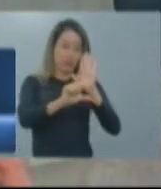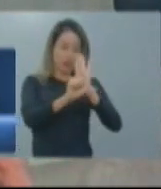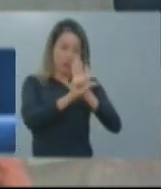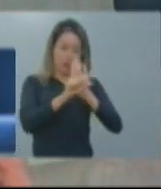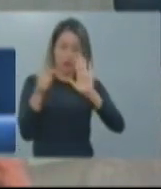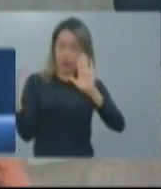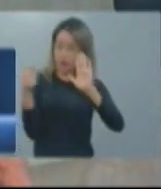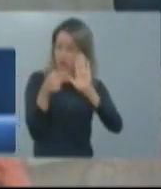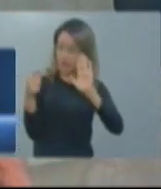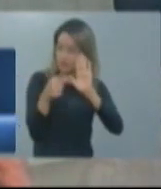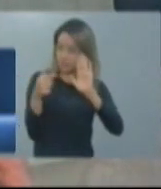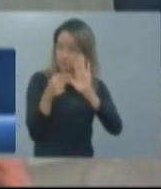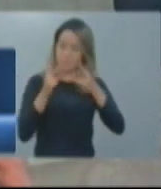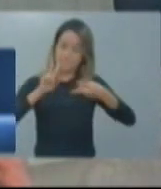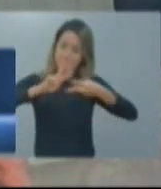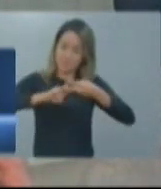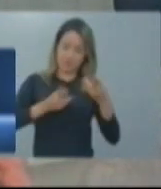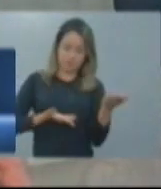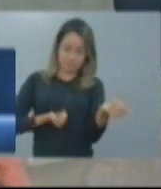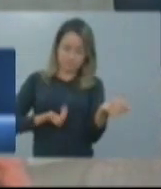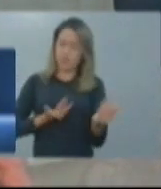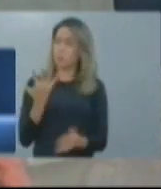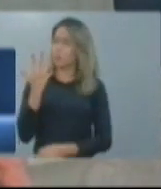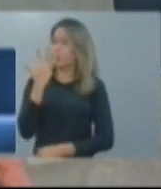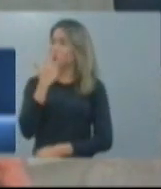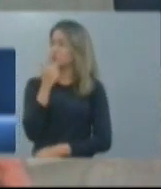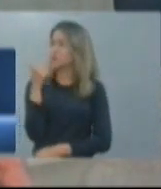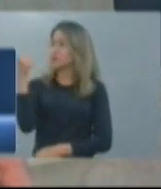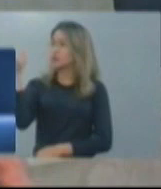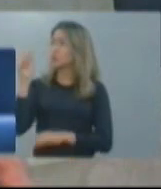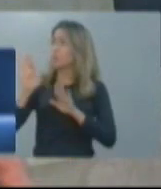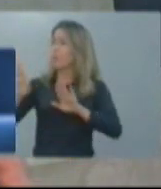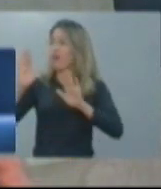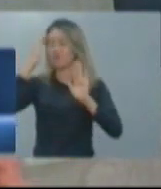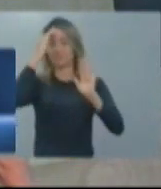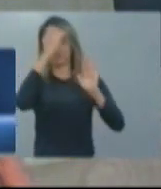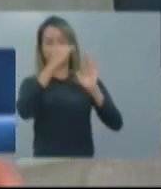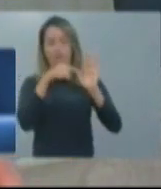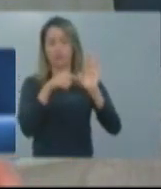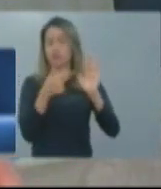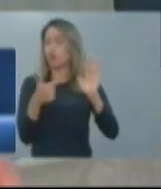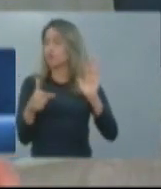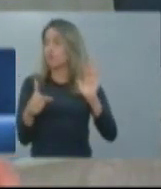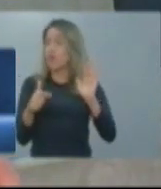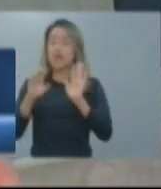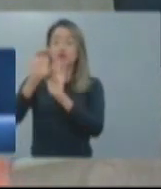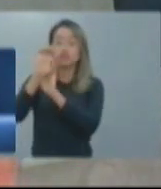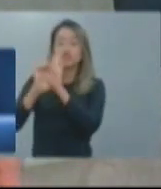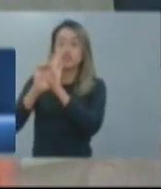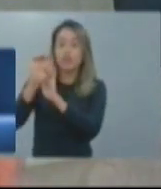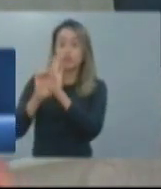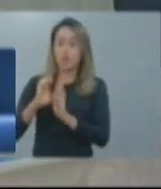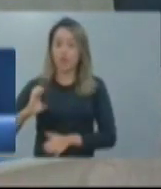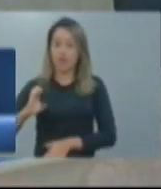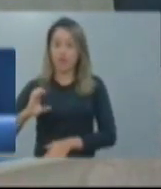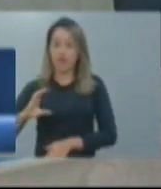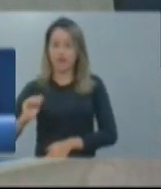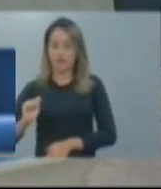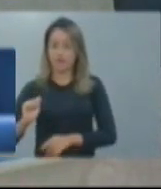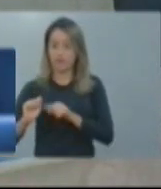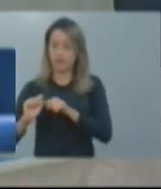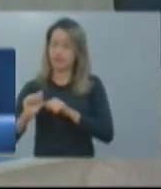a lei de execuções penais é uma das mais bonitas do Brasil, não é respeitada, o estatuto da criança e do adolescente é lindo, mas não é respeitado porque não tem nada a ver com a nossa